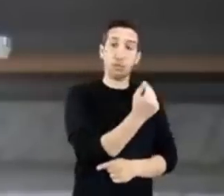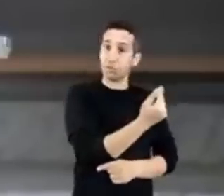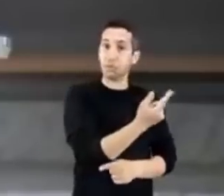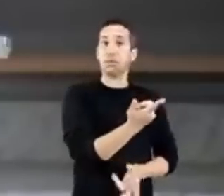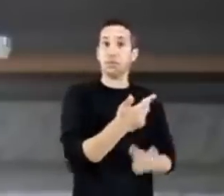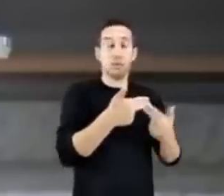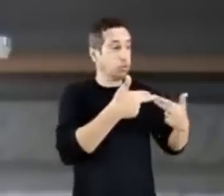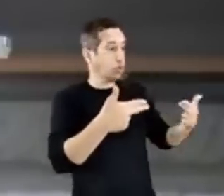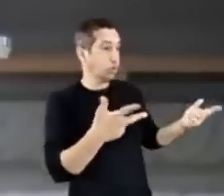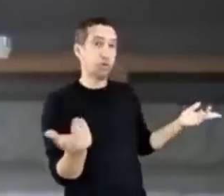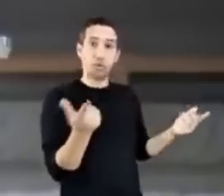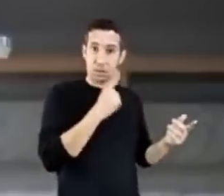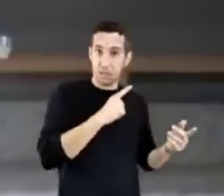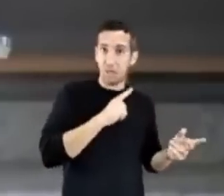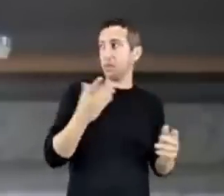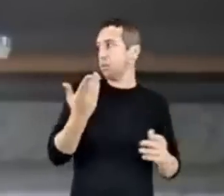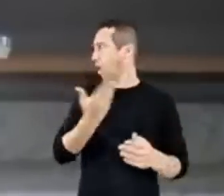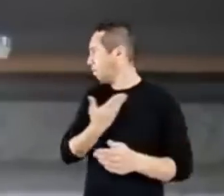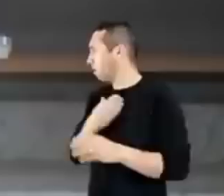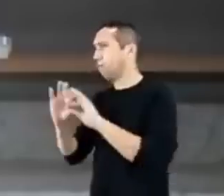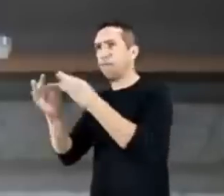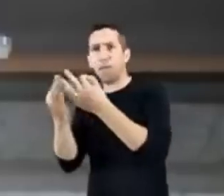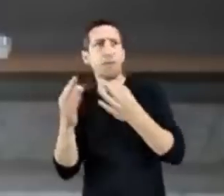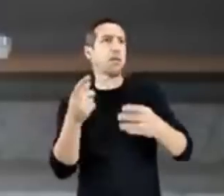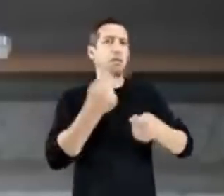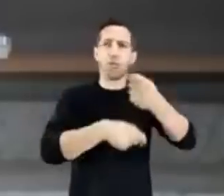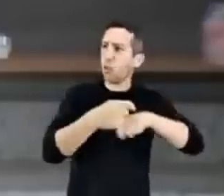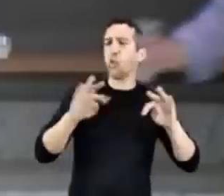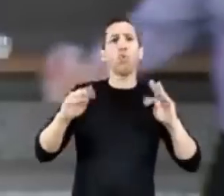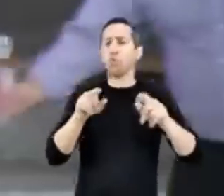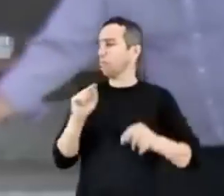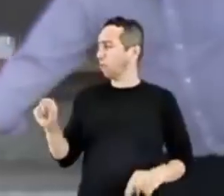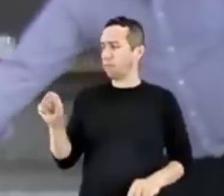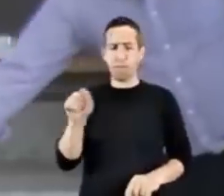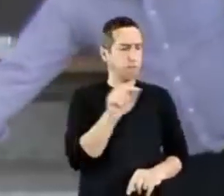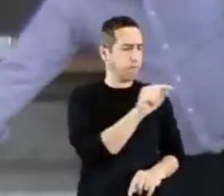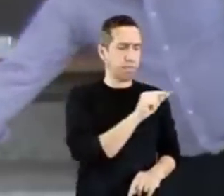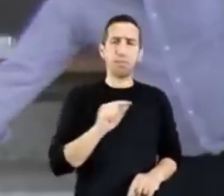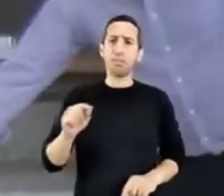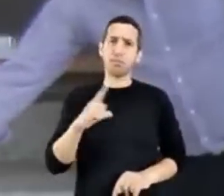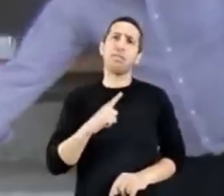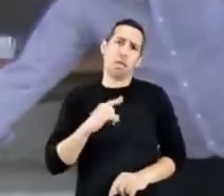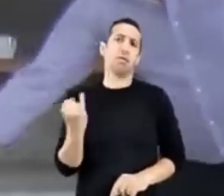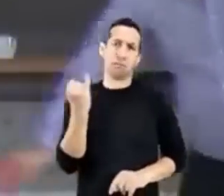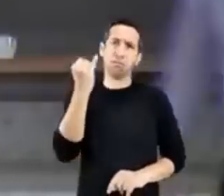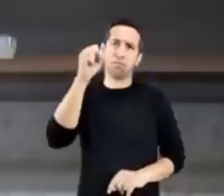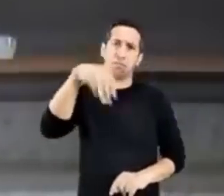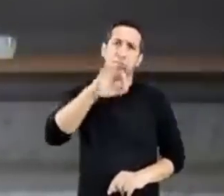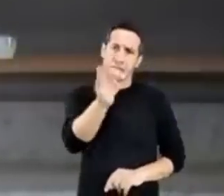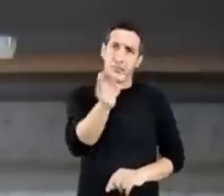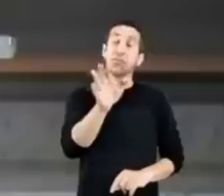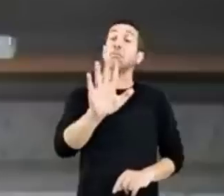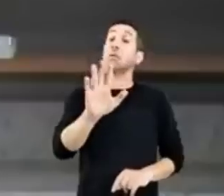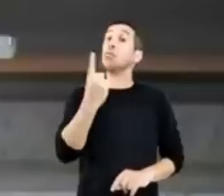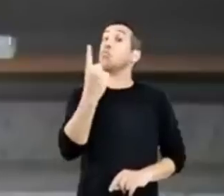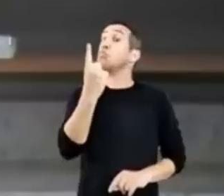a família os amigos os negócios todas essas coisas tem a sua devida importância da mesmo mas tem uma